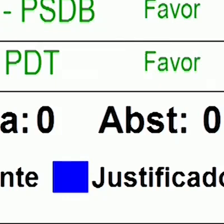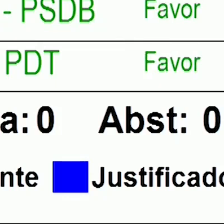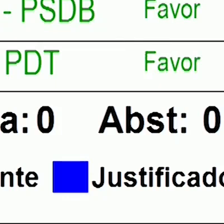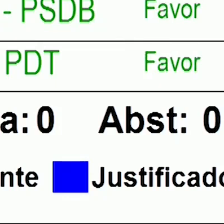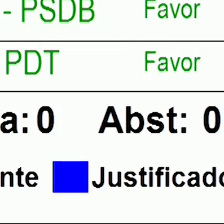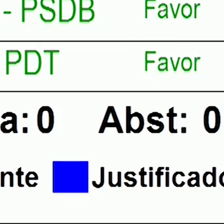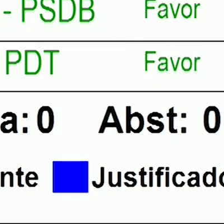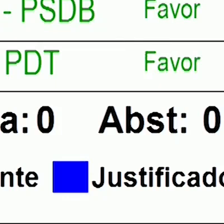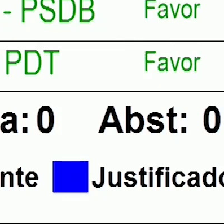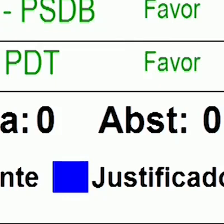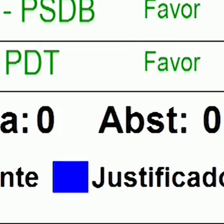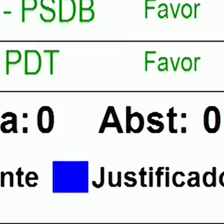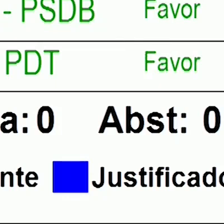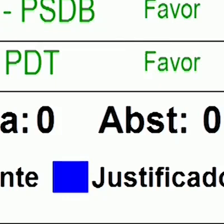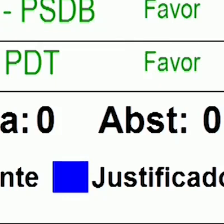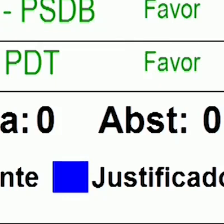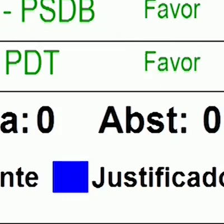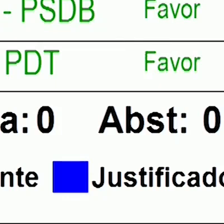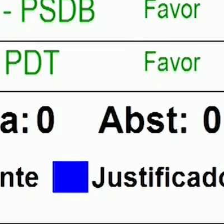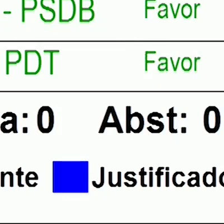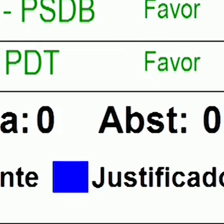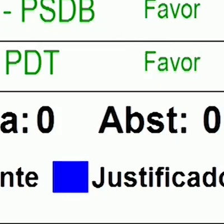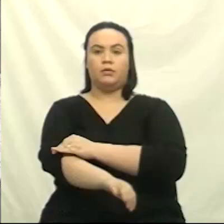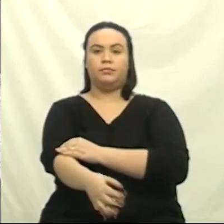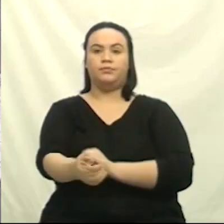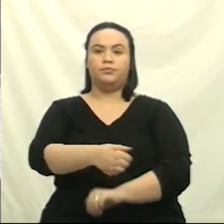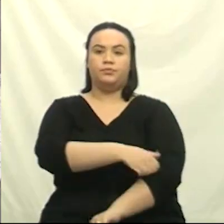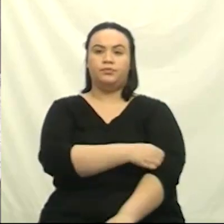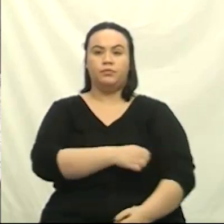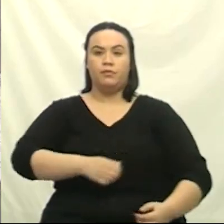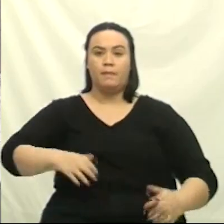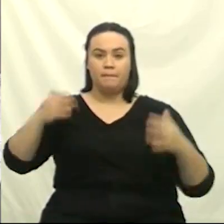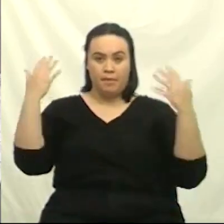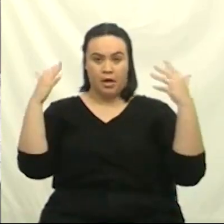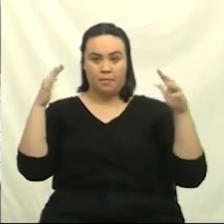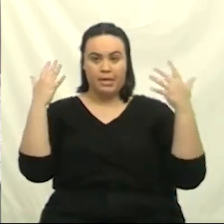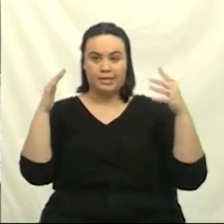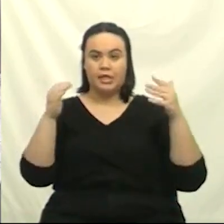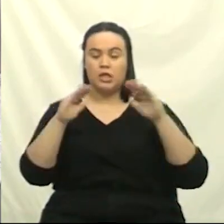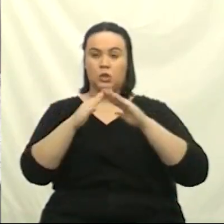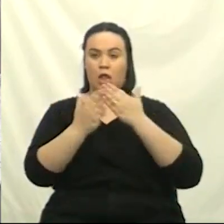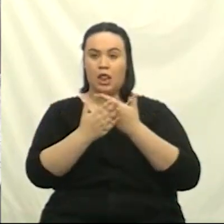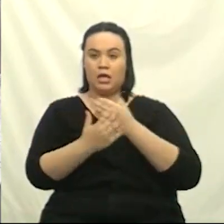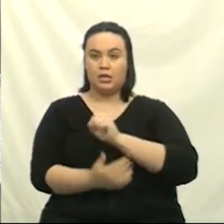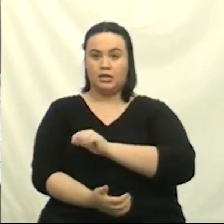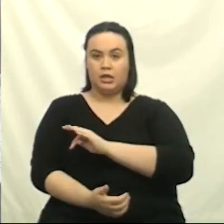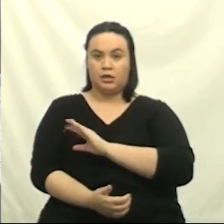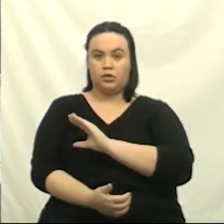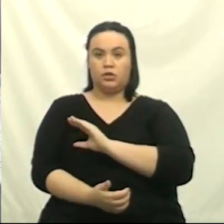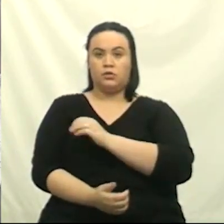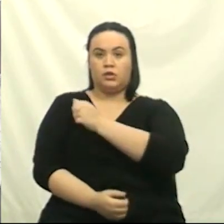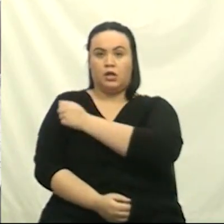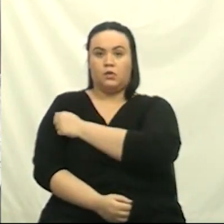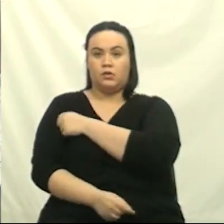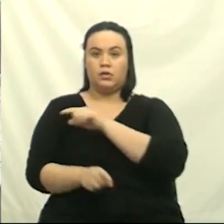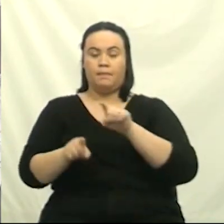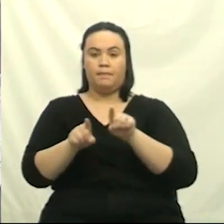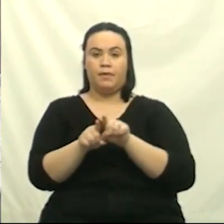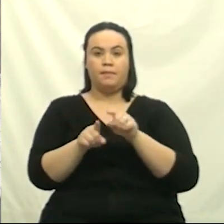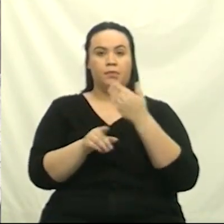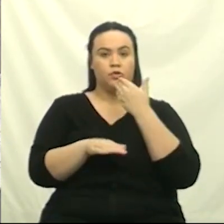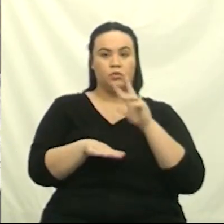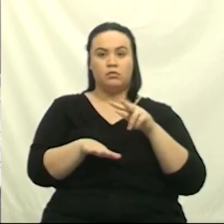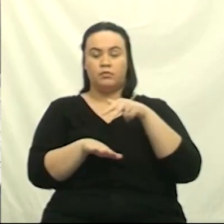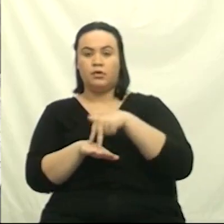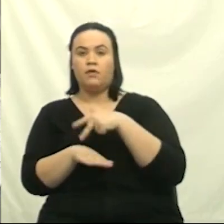Moção foi aprovada por unanimidade parabéns a Sática e aos alunos Questão